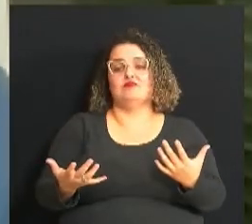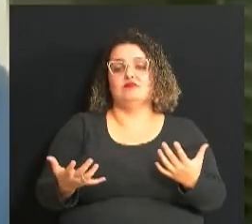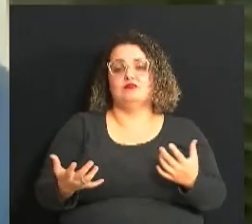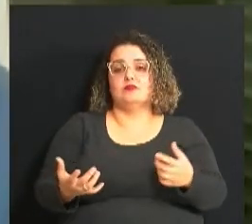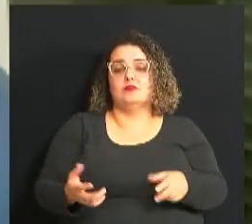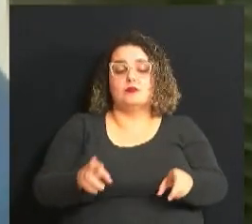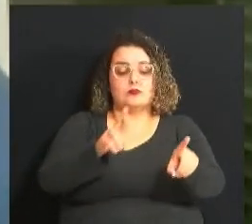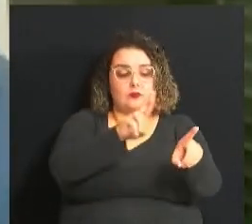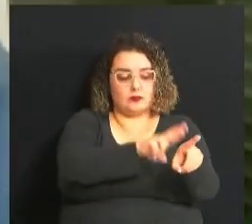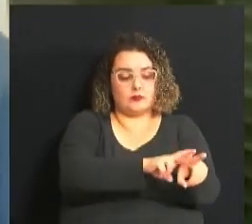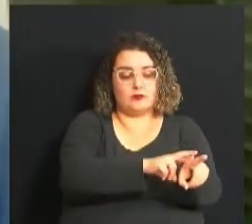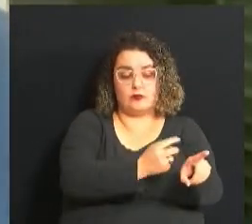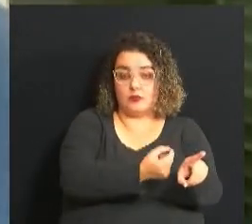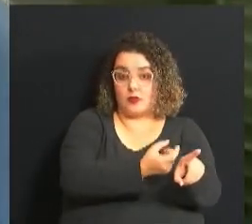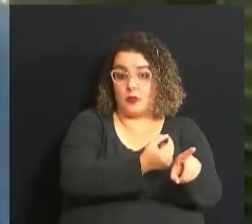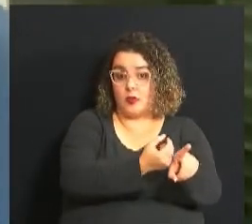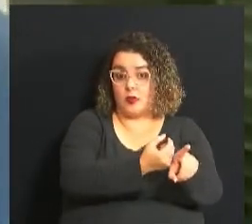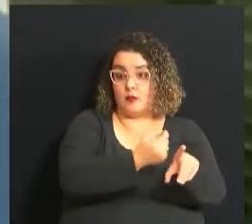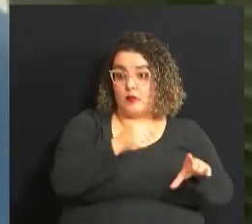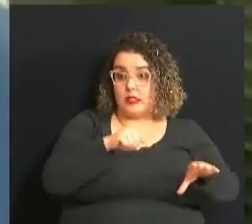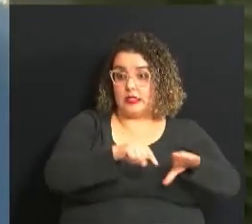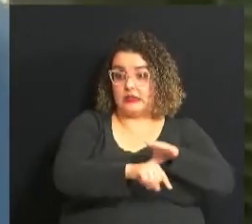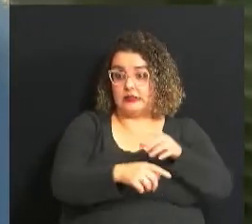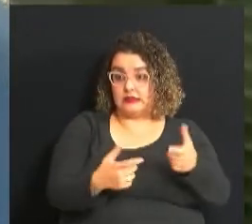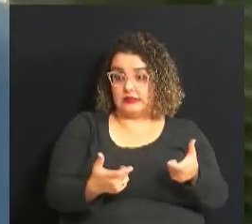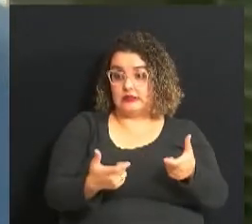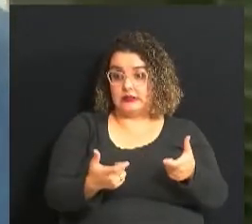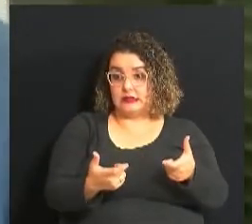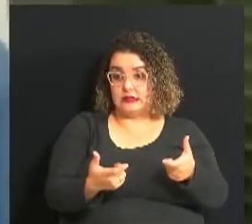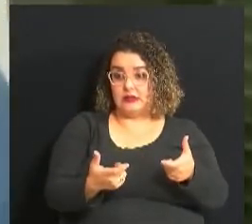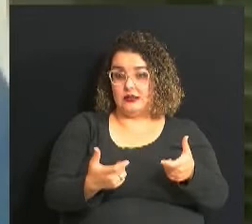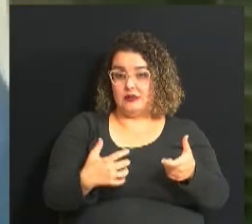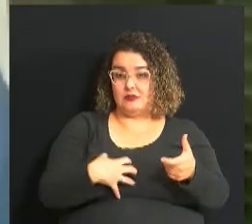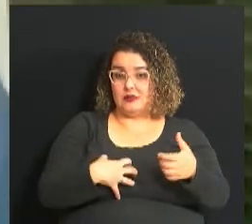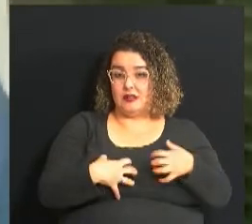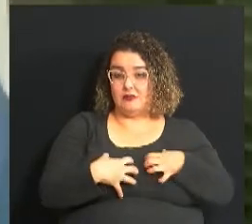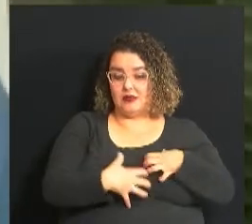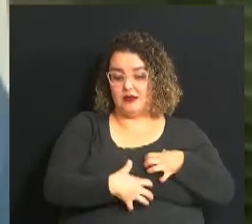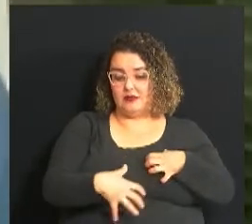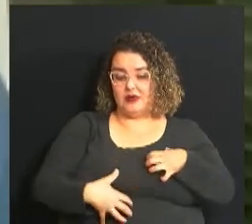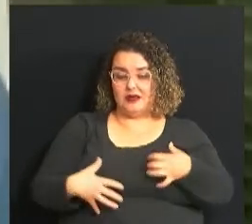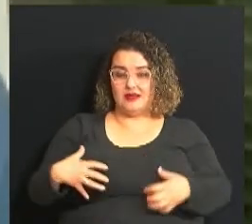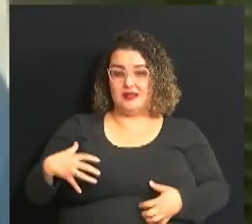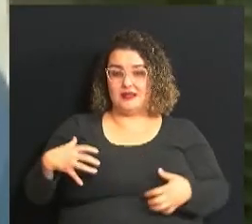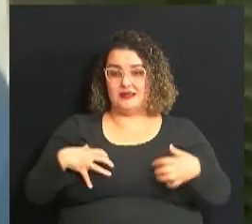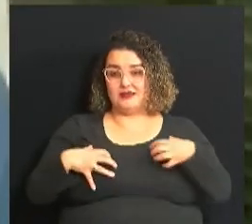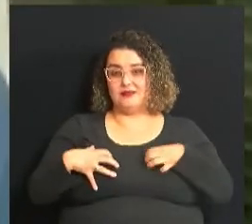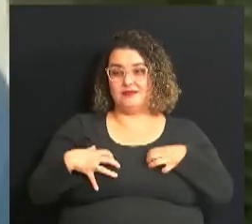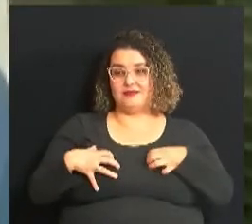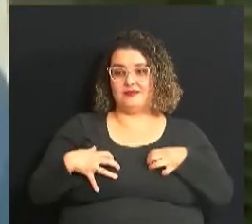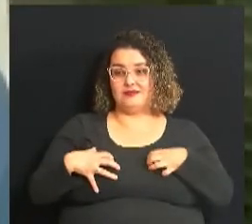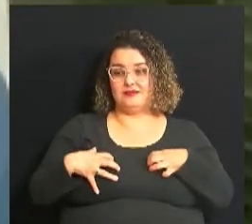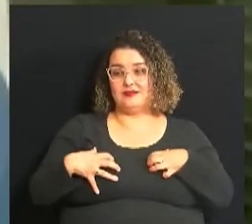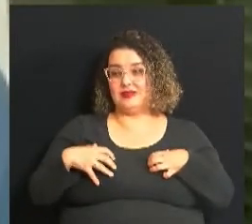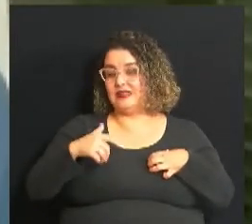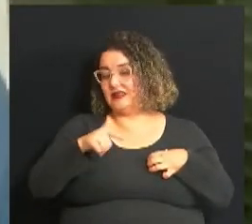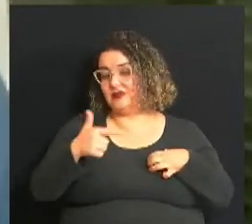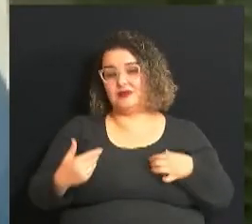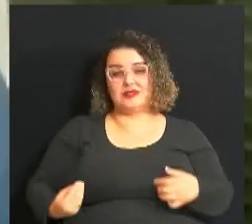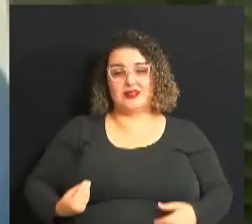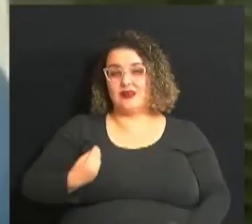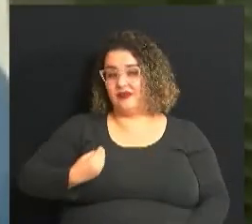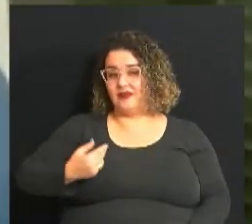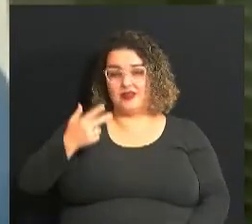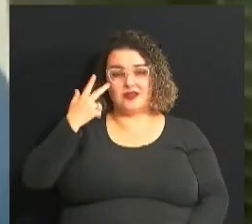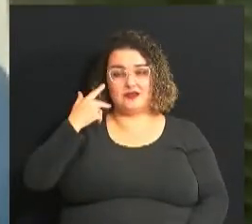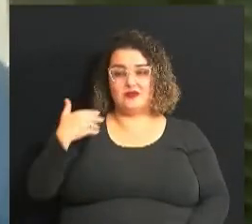a ficar mais avançado, ele começa a cometer órgãos que, às vezes, inviabilizam a vida normal do indivíduo.